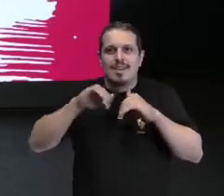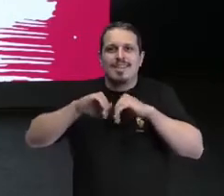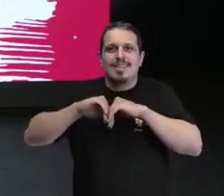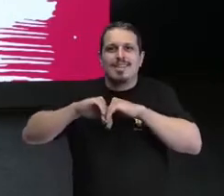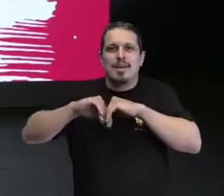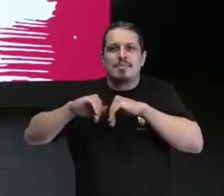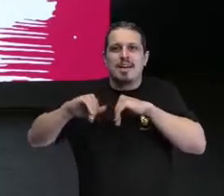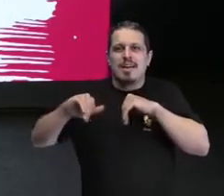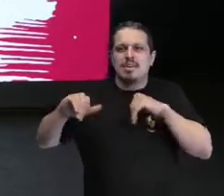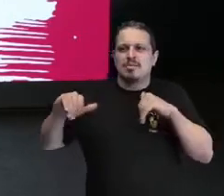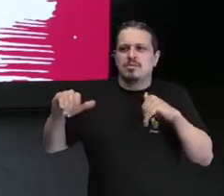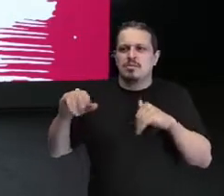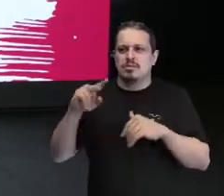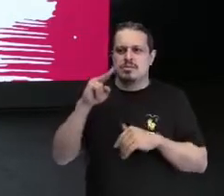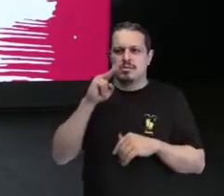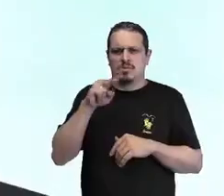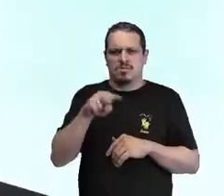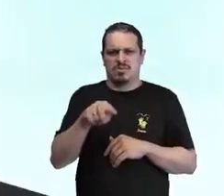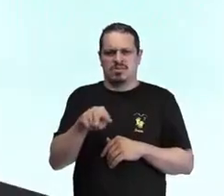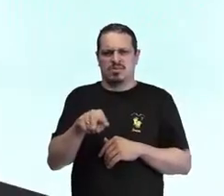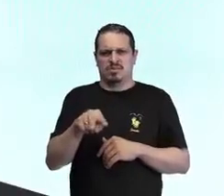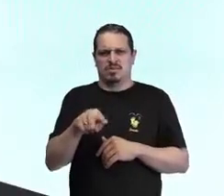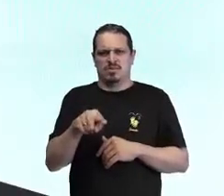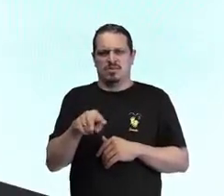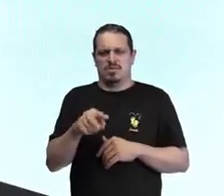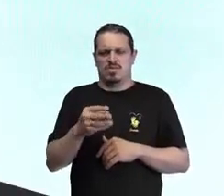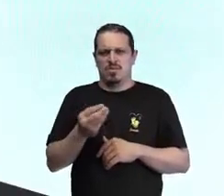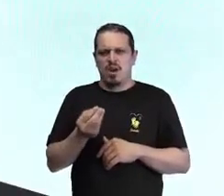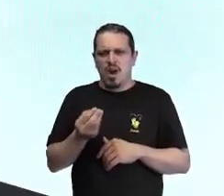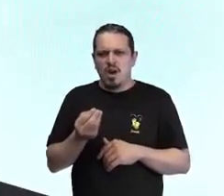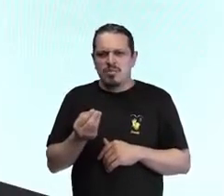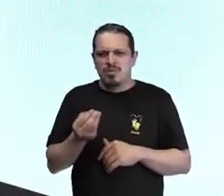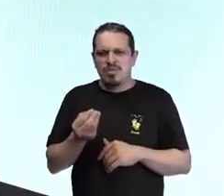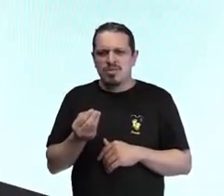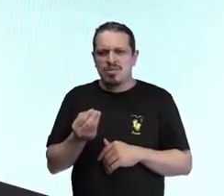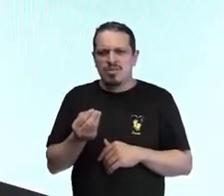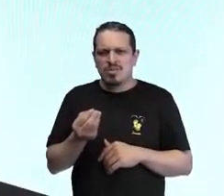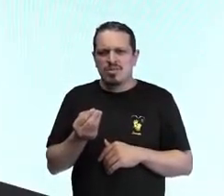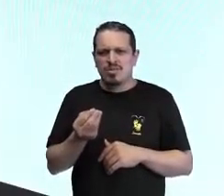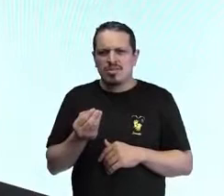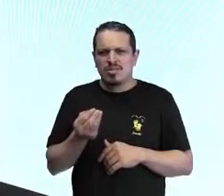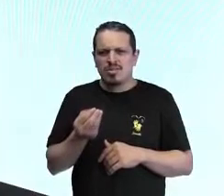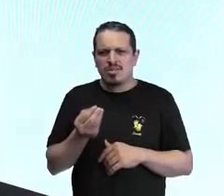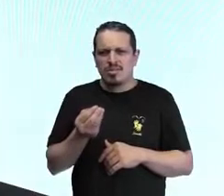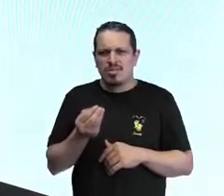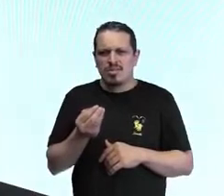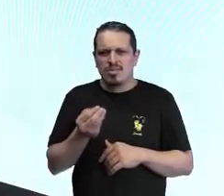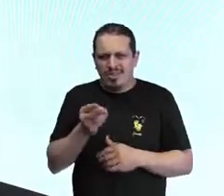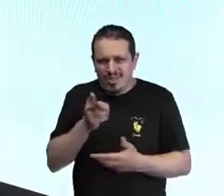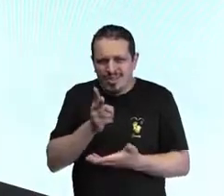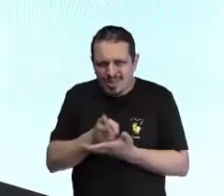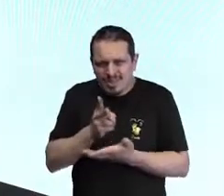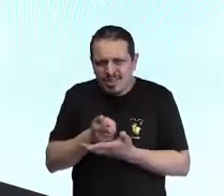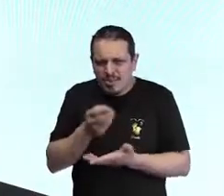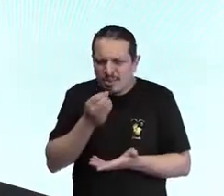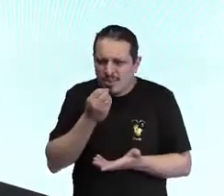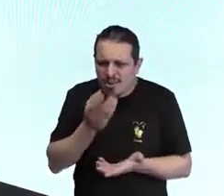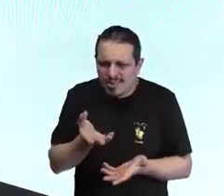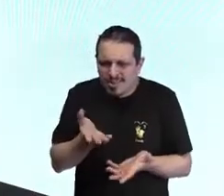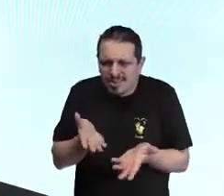Aquilo, gente, na hora, toda vez que eu conto essa história, e eu conto essa história em quase todas as minhas palestras, eu me arrepio de